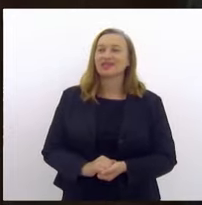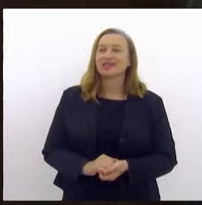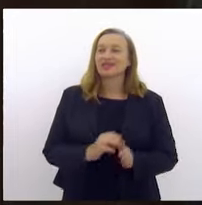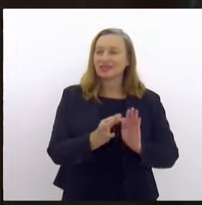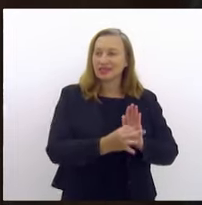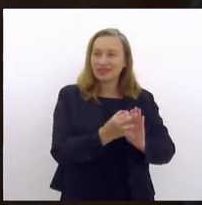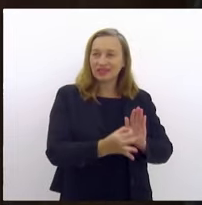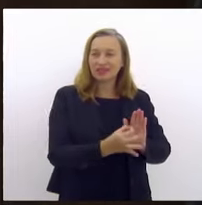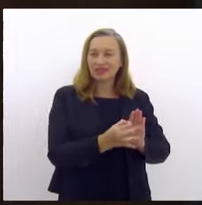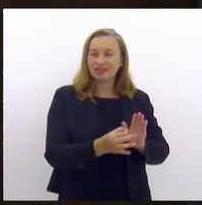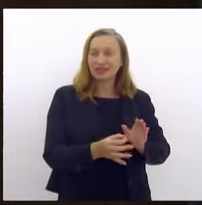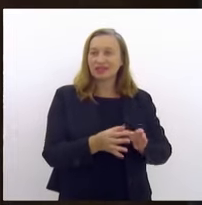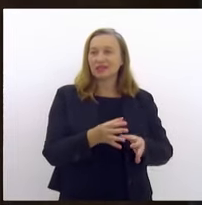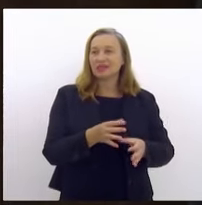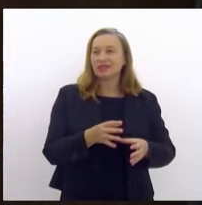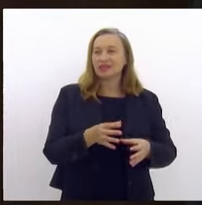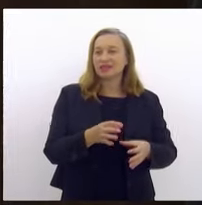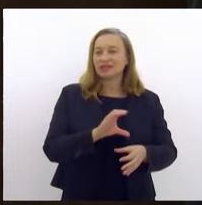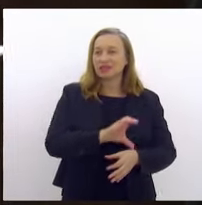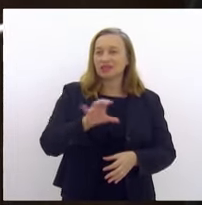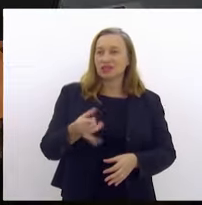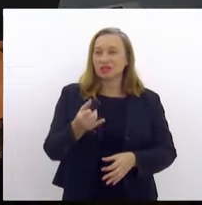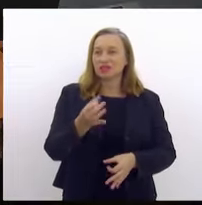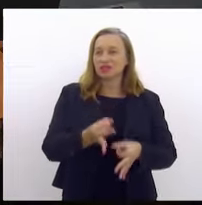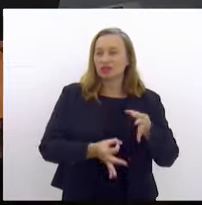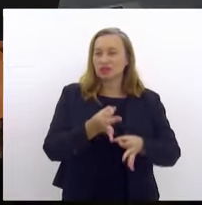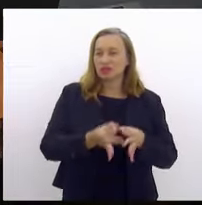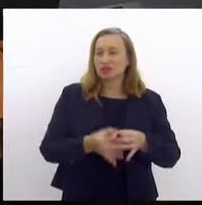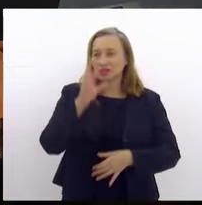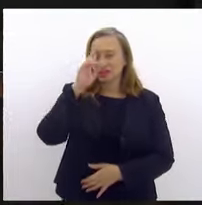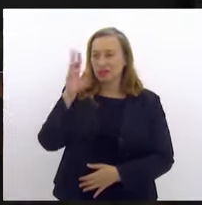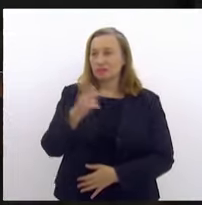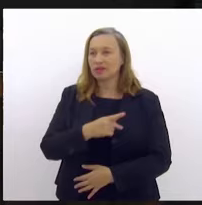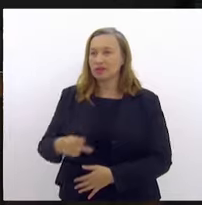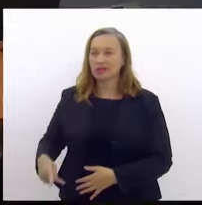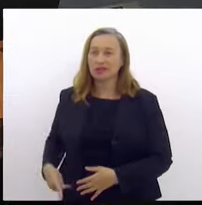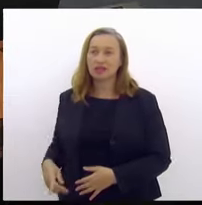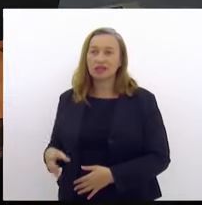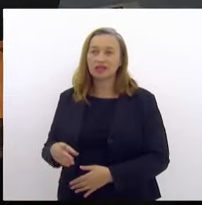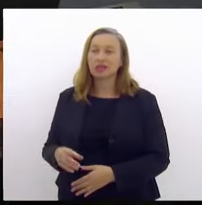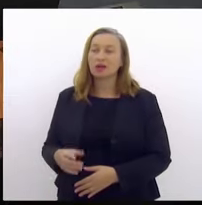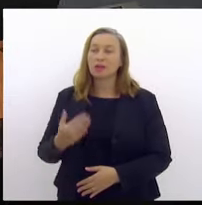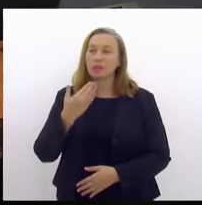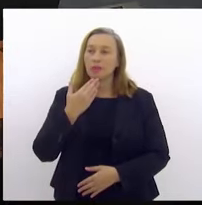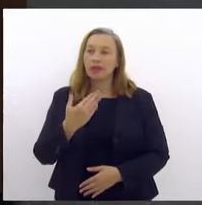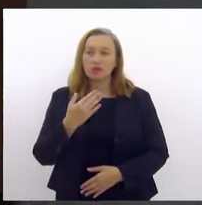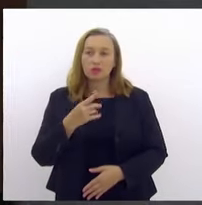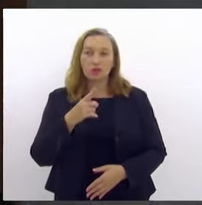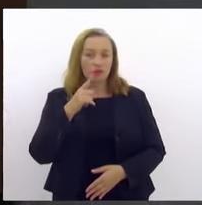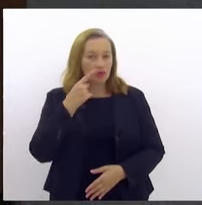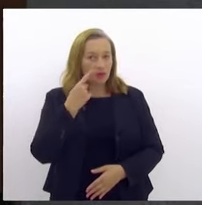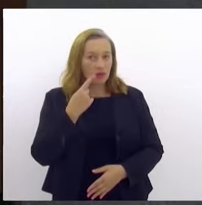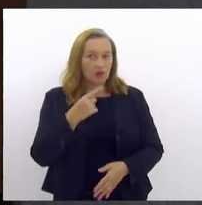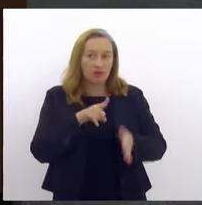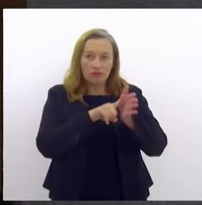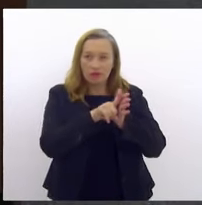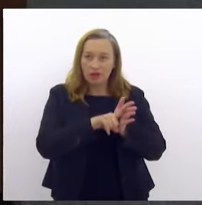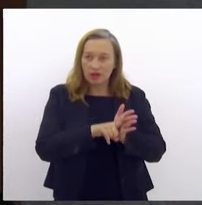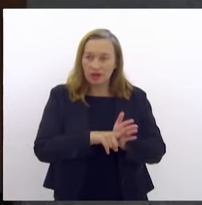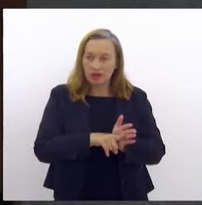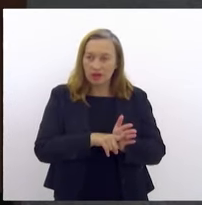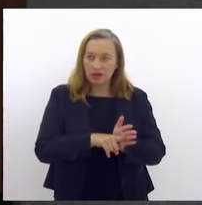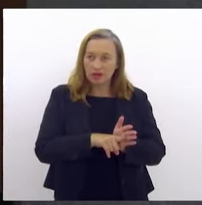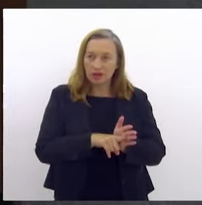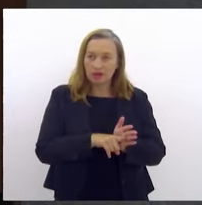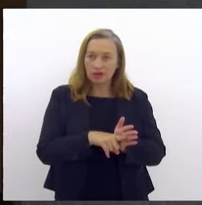pela juridicidade, presidente. Senhor presidente. Deputado Luiz Paulo. Verificação de votação